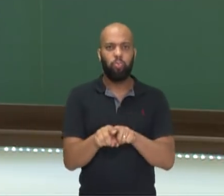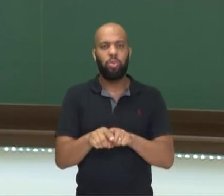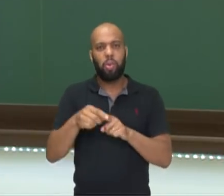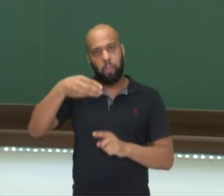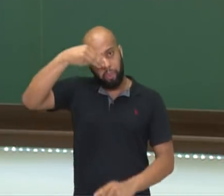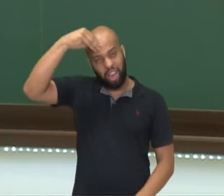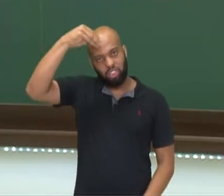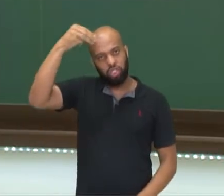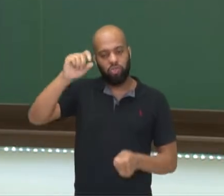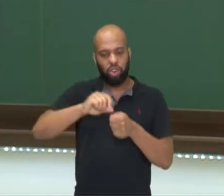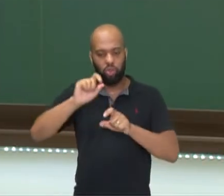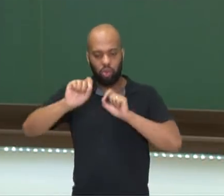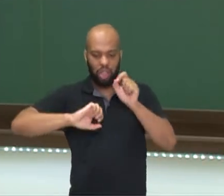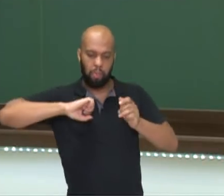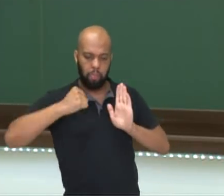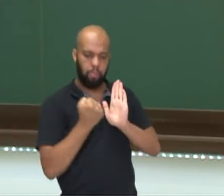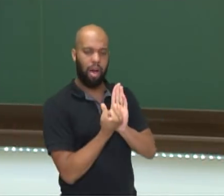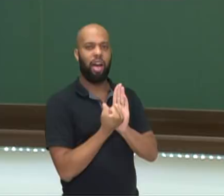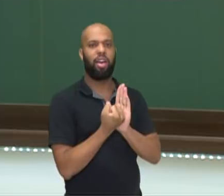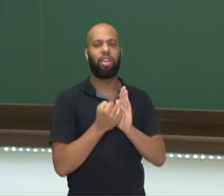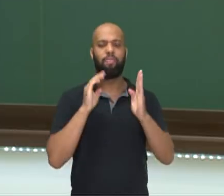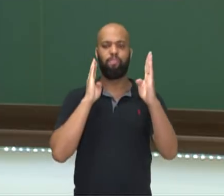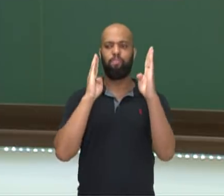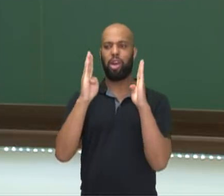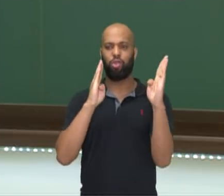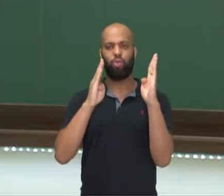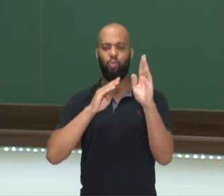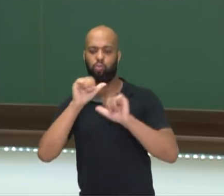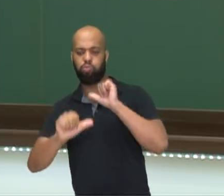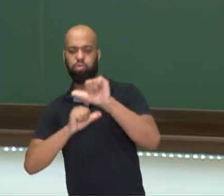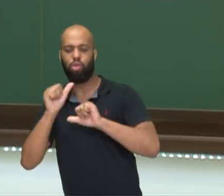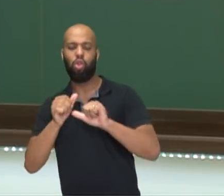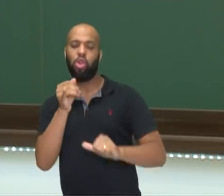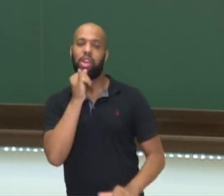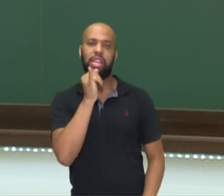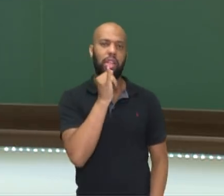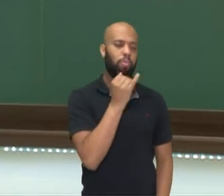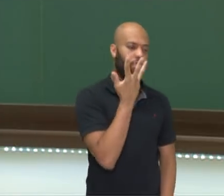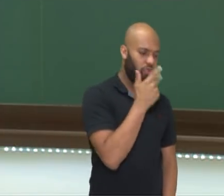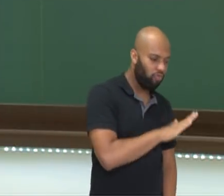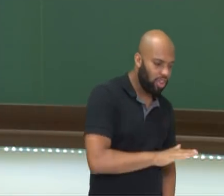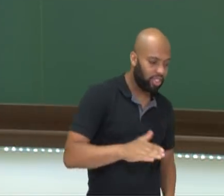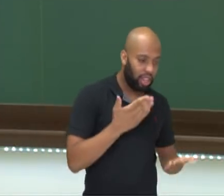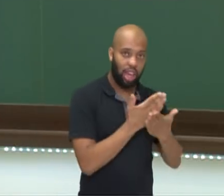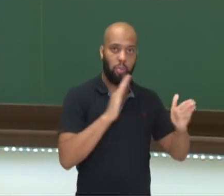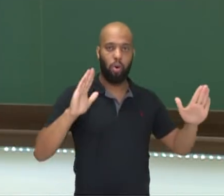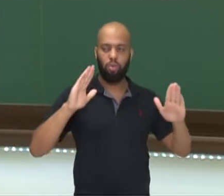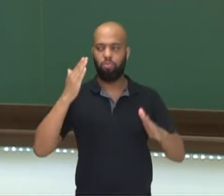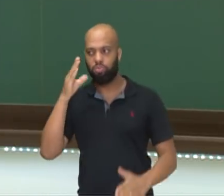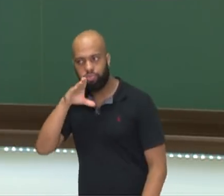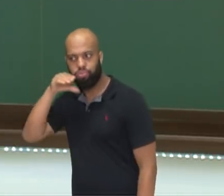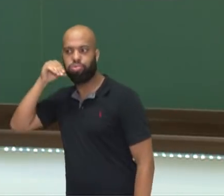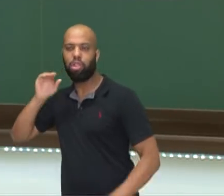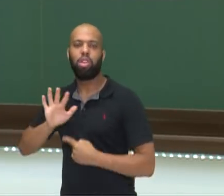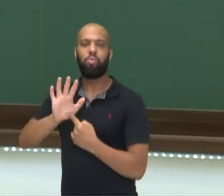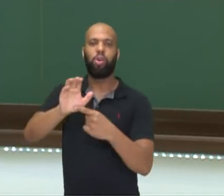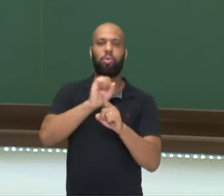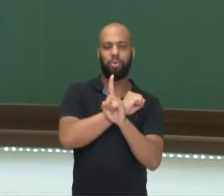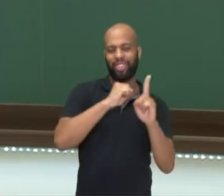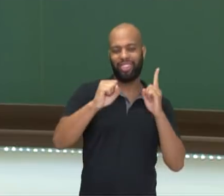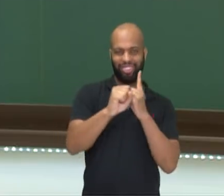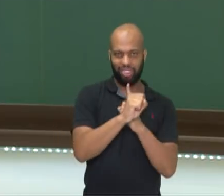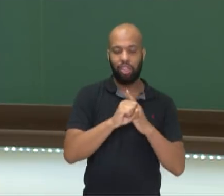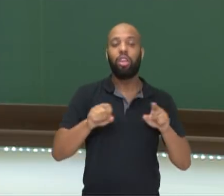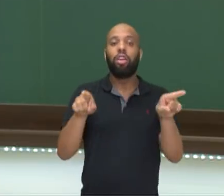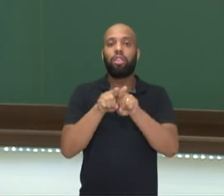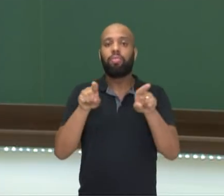a função de marcar a passagem da criança da fase da infância para a vida adulta, ser apresentada para a sociedade,